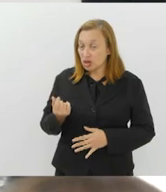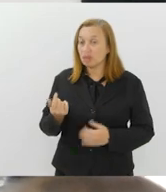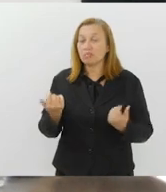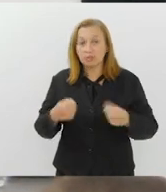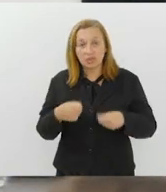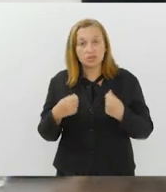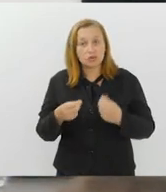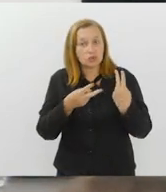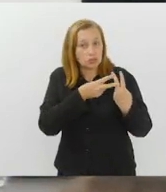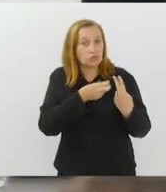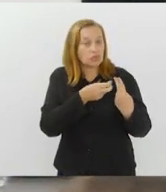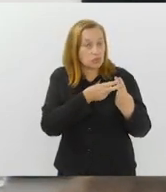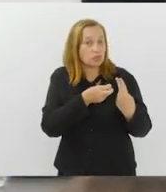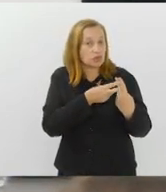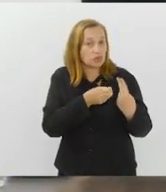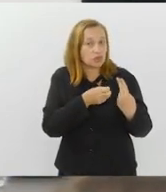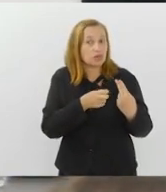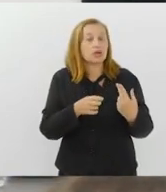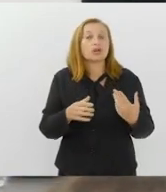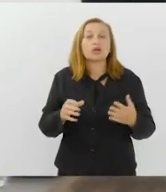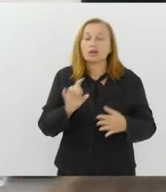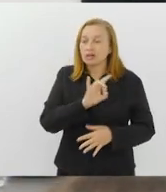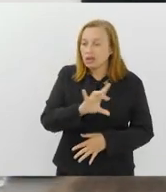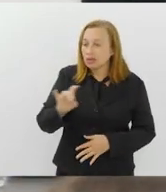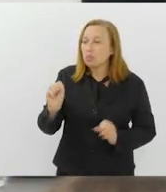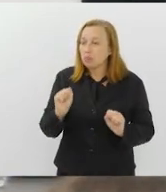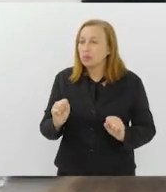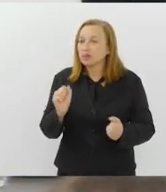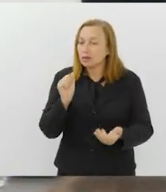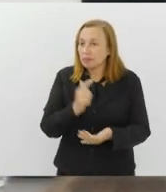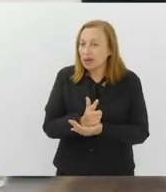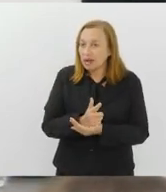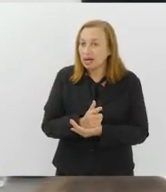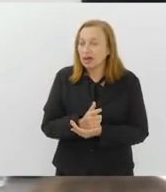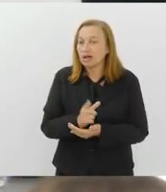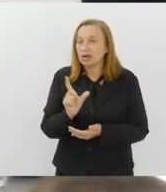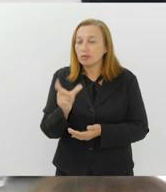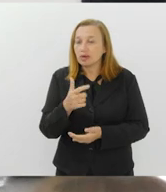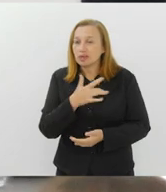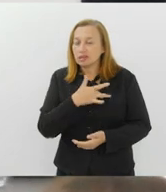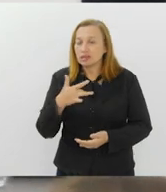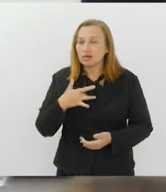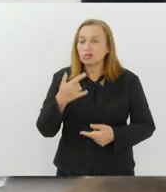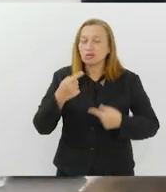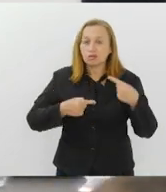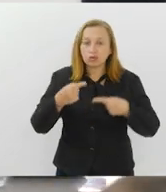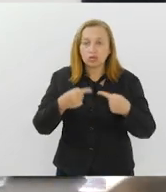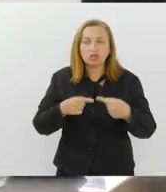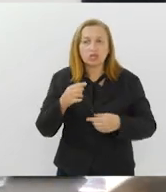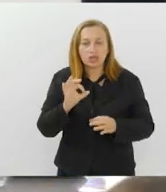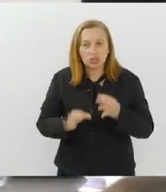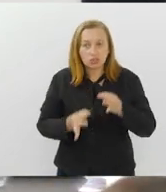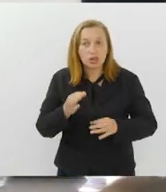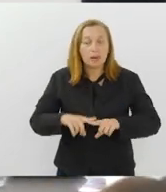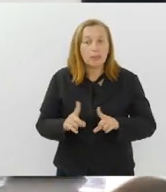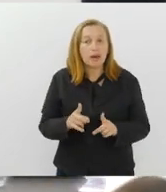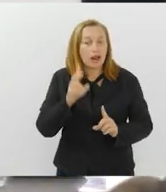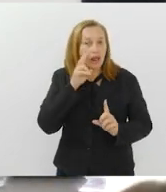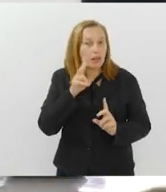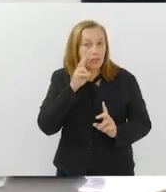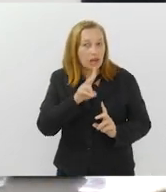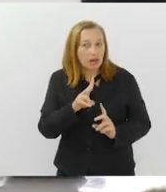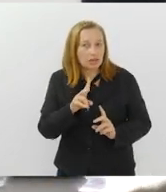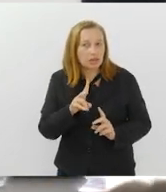graças a Deus, aqui cada um pode pagar um plano de saúde, estamos discutindo, e é justíssimo isso, mas lembrar também daquelas pessoas